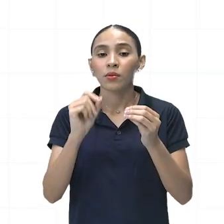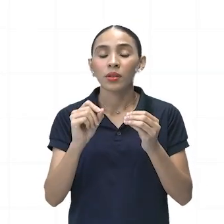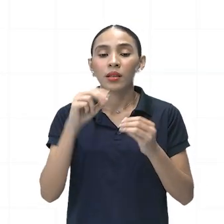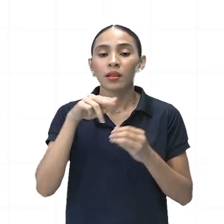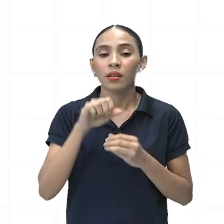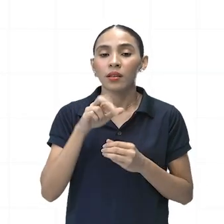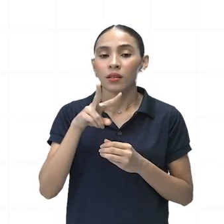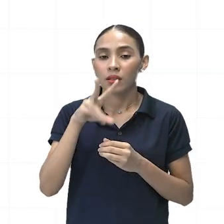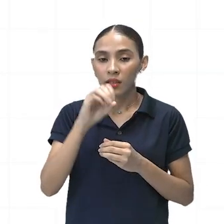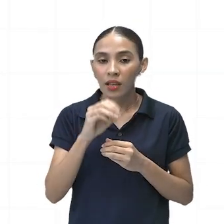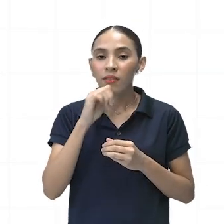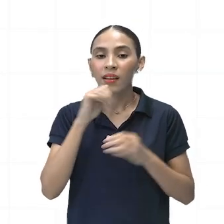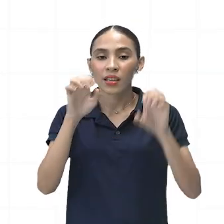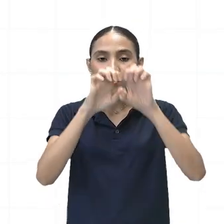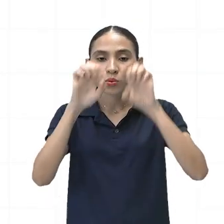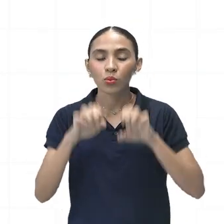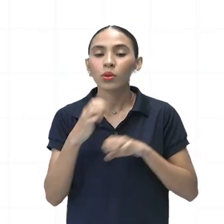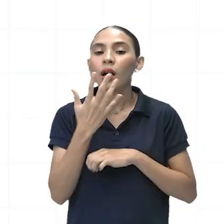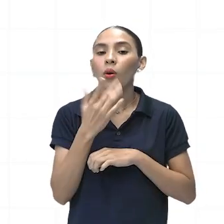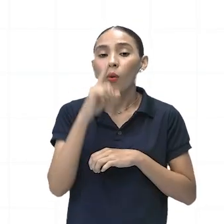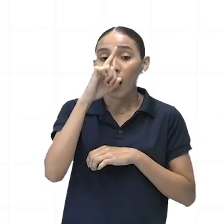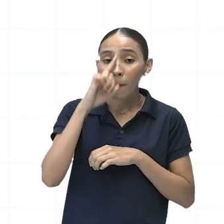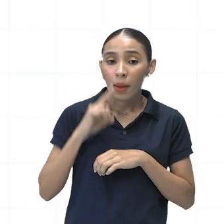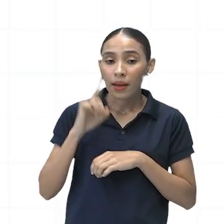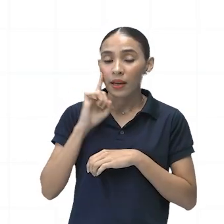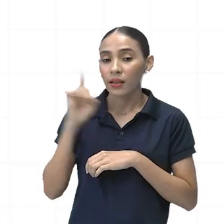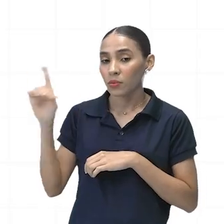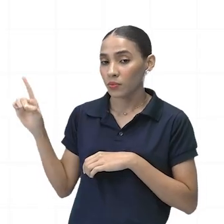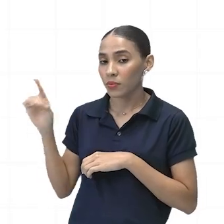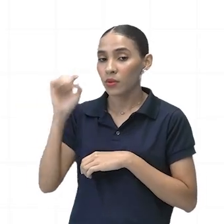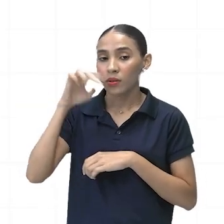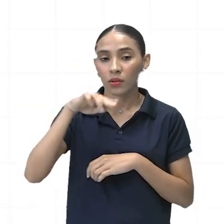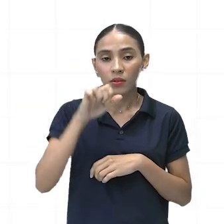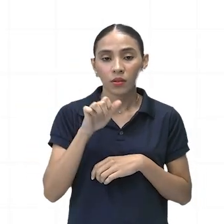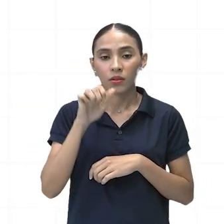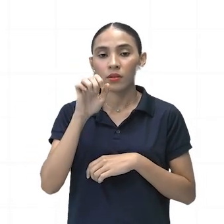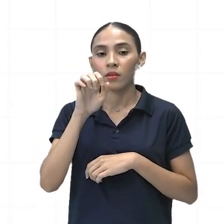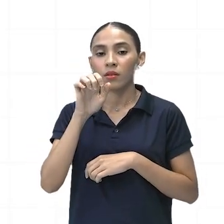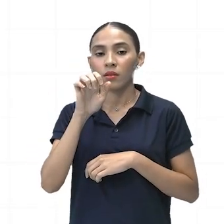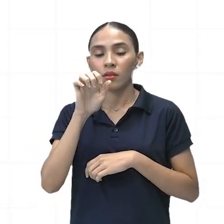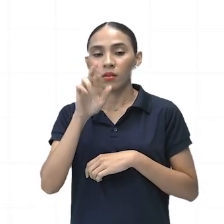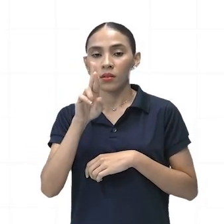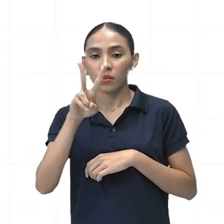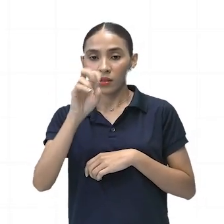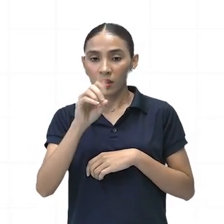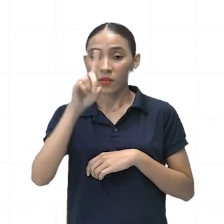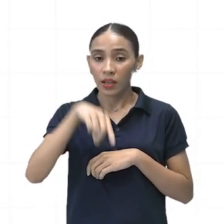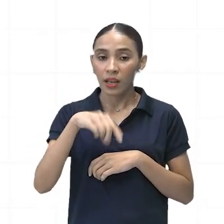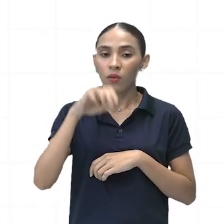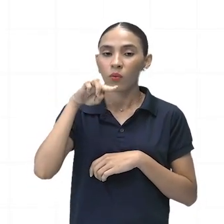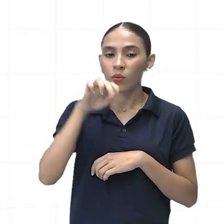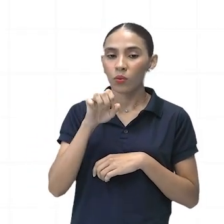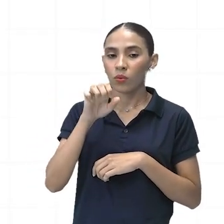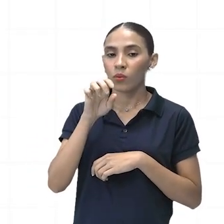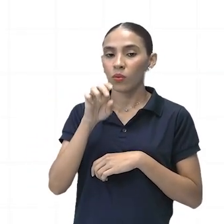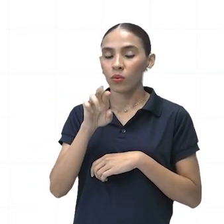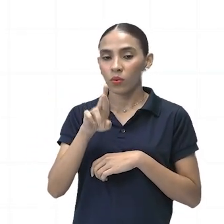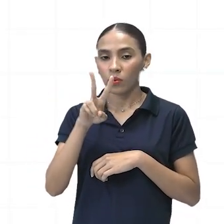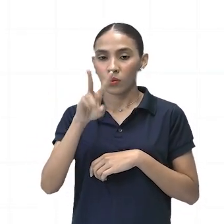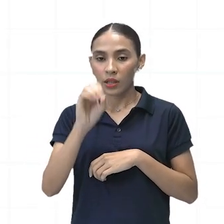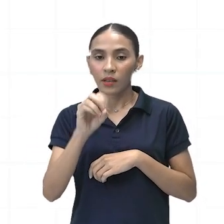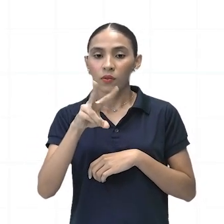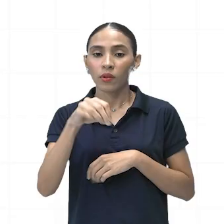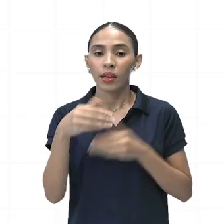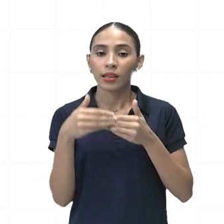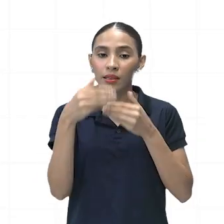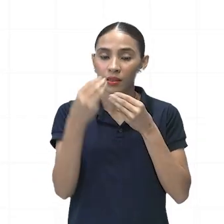nervo auditivo, que é essa estrutura em amarelo que vocês podem ver aí, então, na imagem. E é justamente esse nervo auditivo que vai